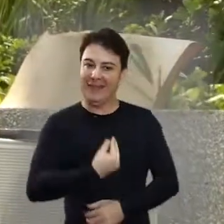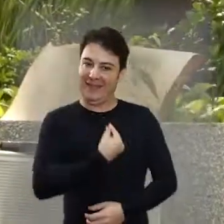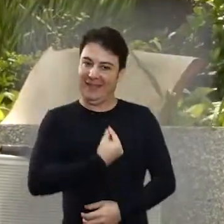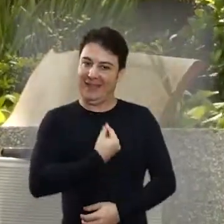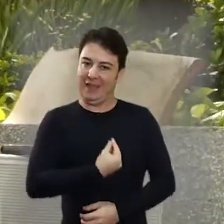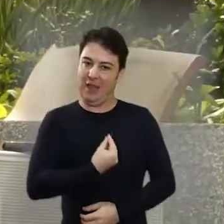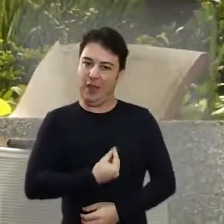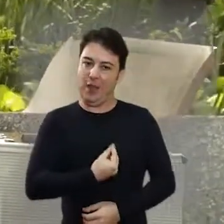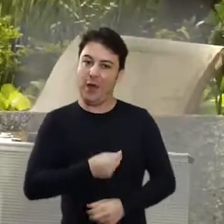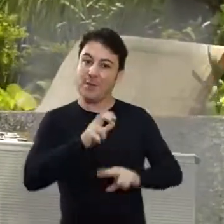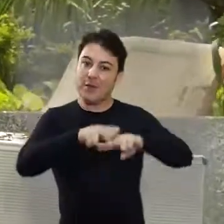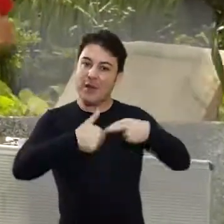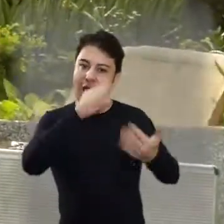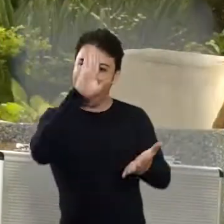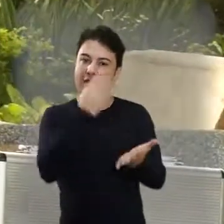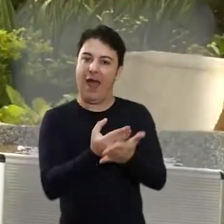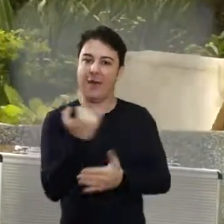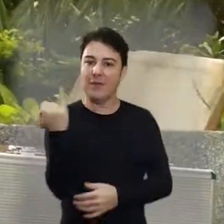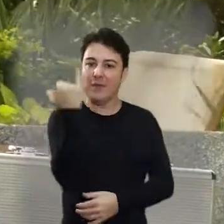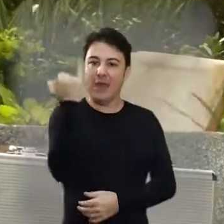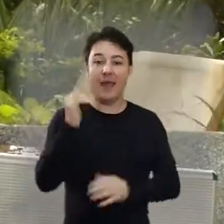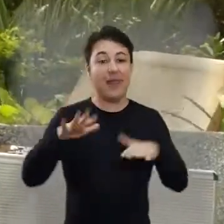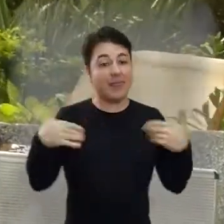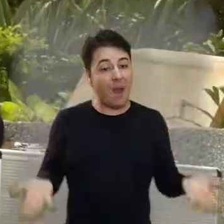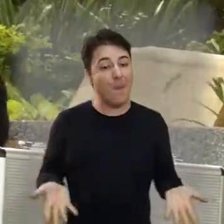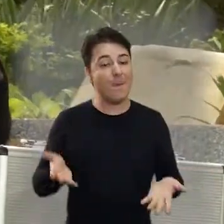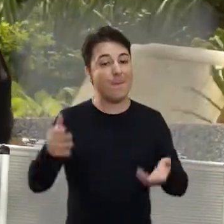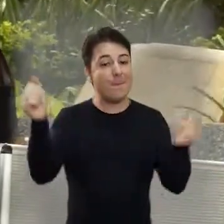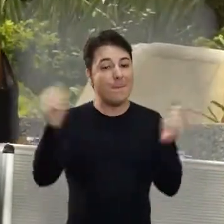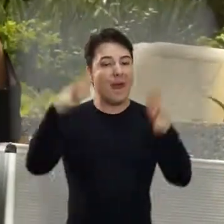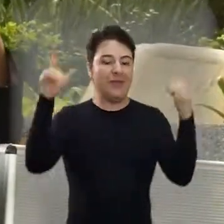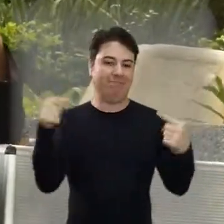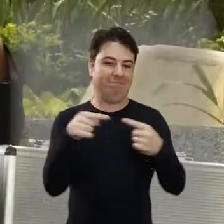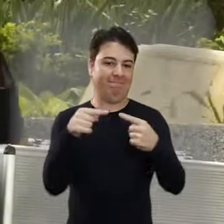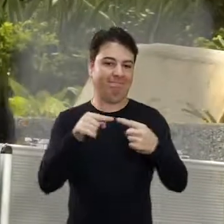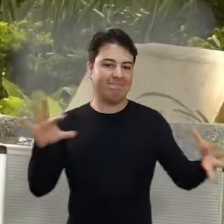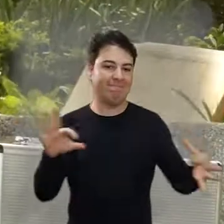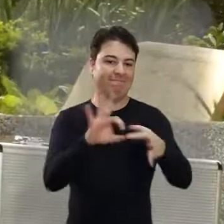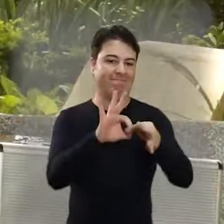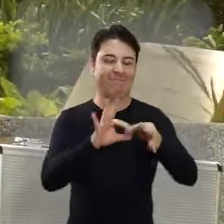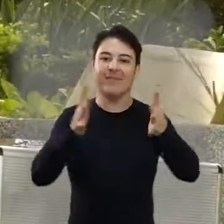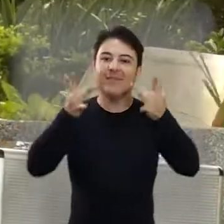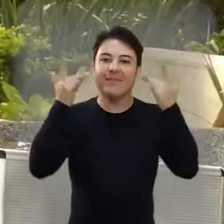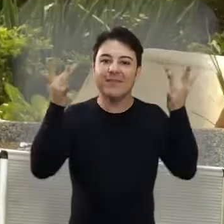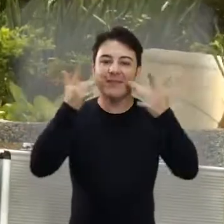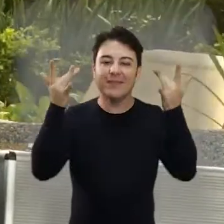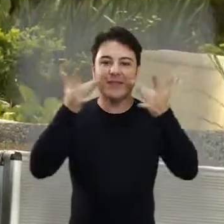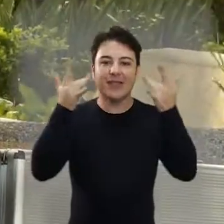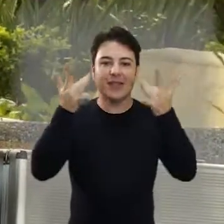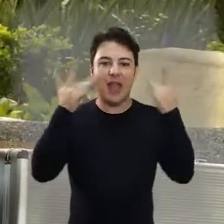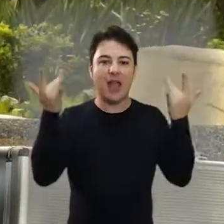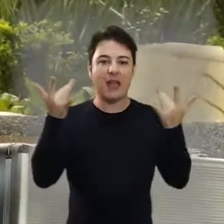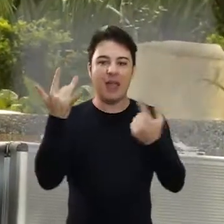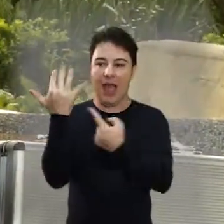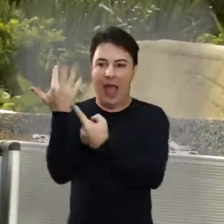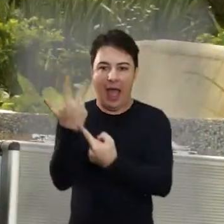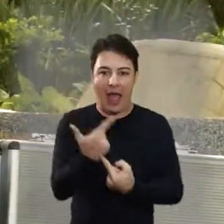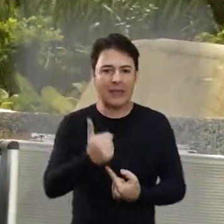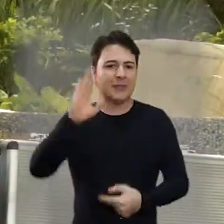ela some de verdade, mas ela está aqui. Então, se eu não acreditar que isso aconteceu, ninguém mais vai acreditar. Então, a mágica tem essa ligação muito